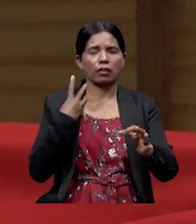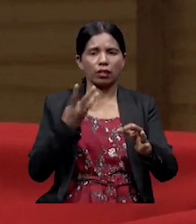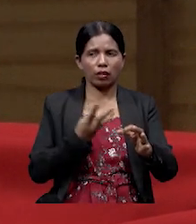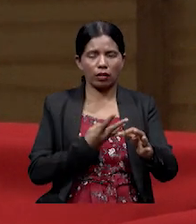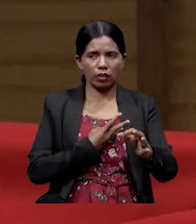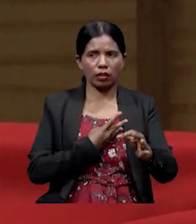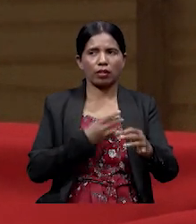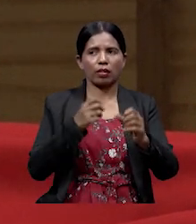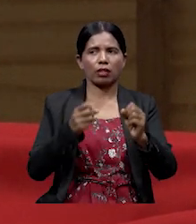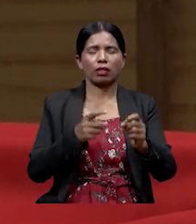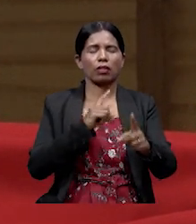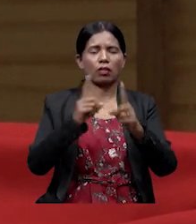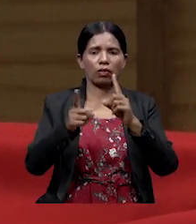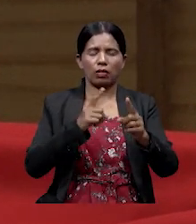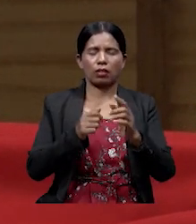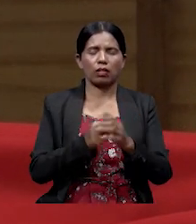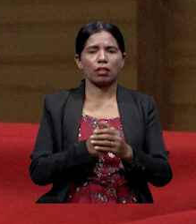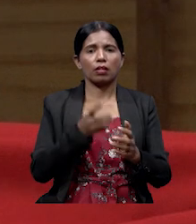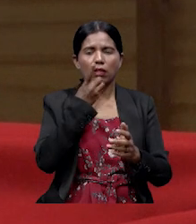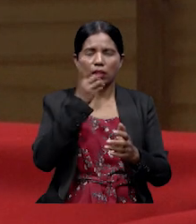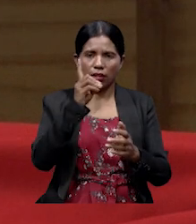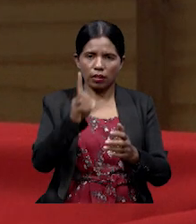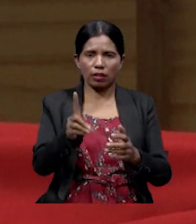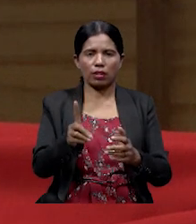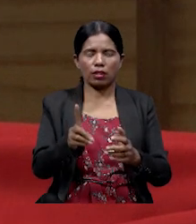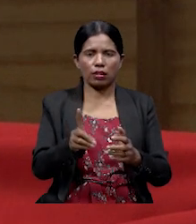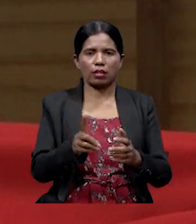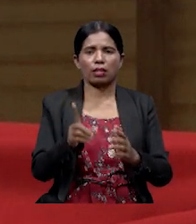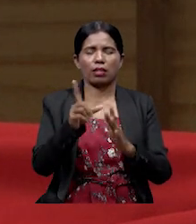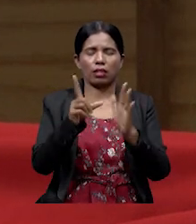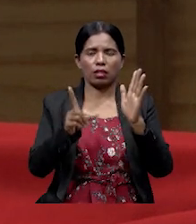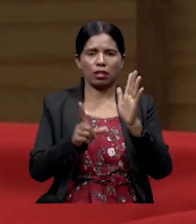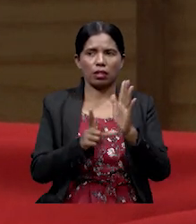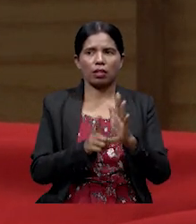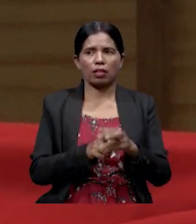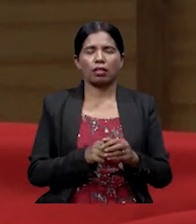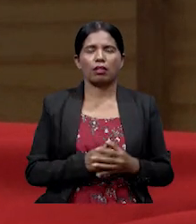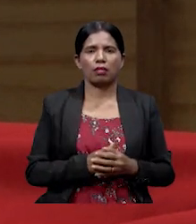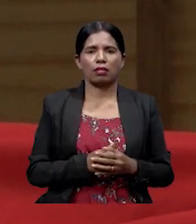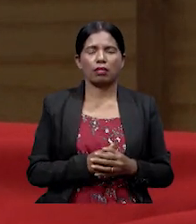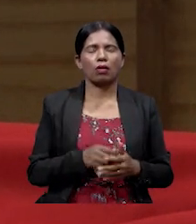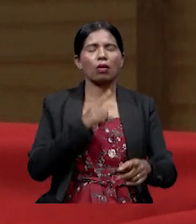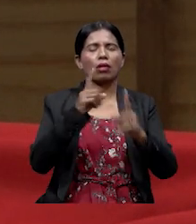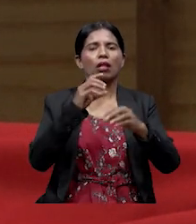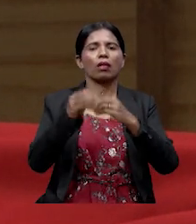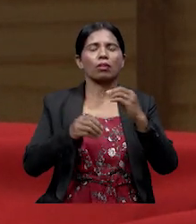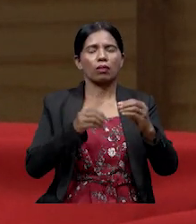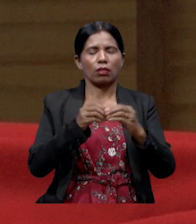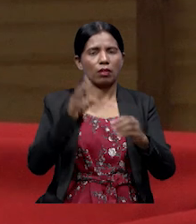ou fala-se com alguém, falar de mão, mana, que significa